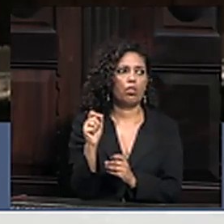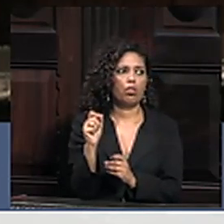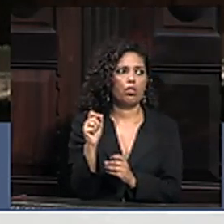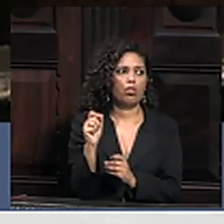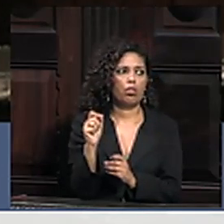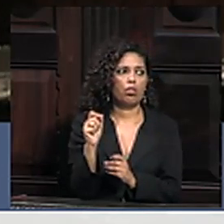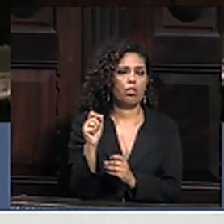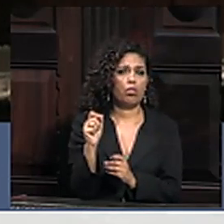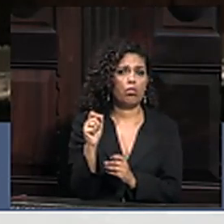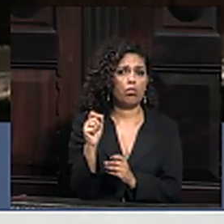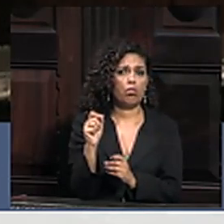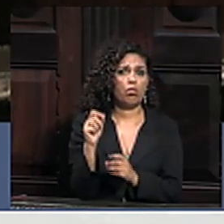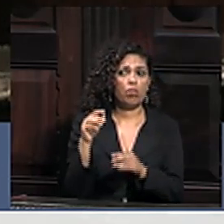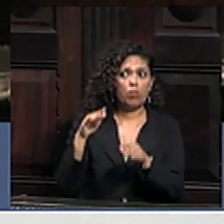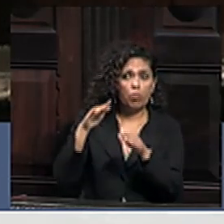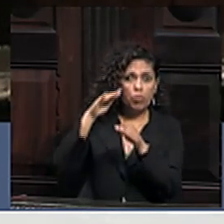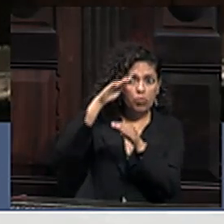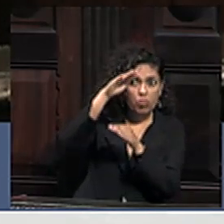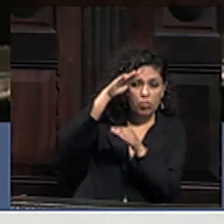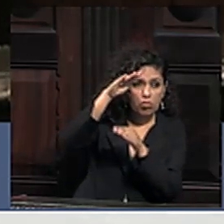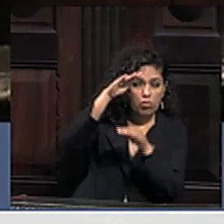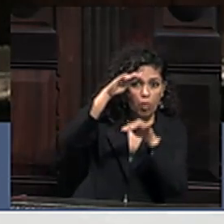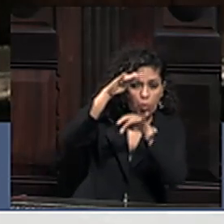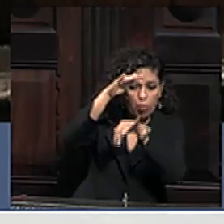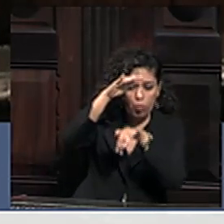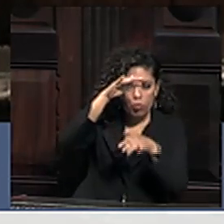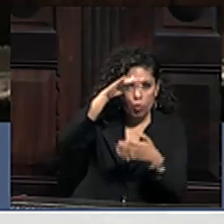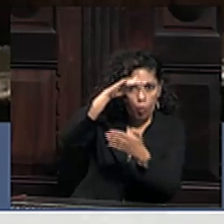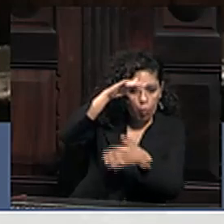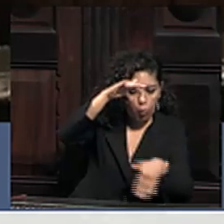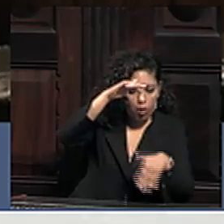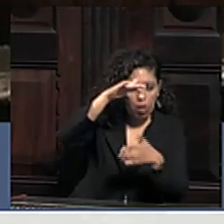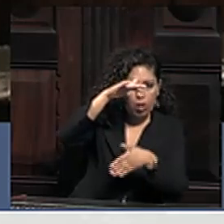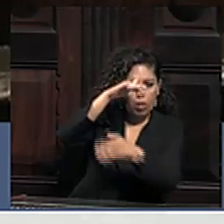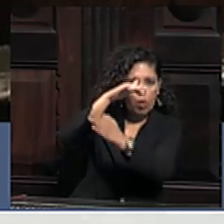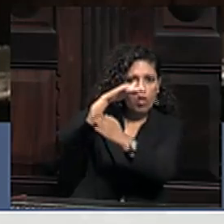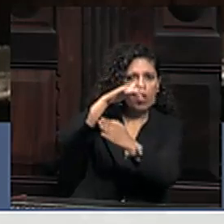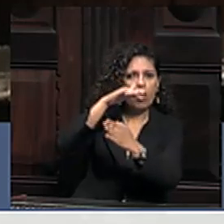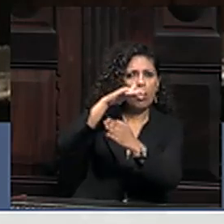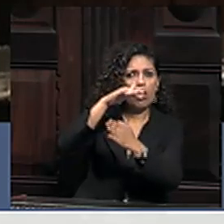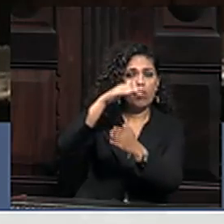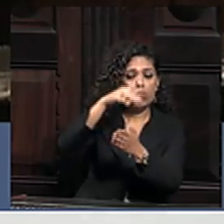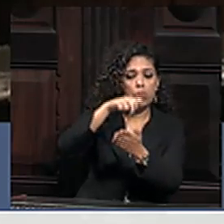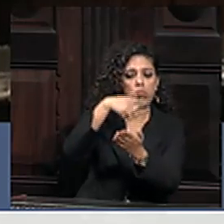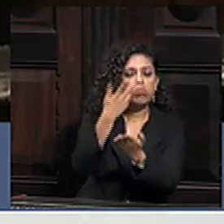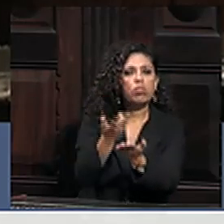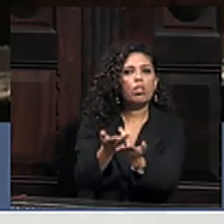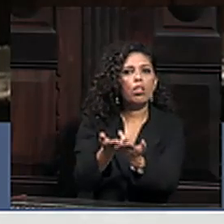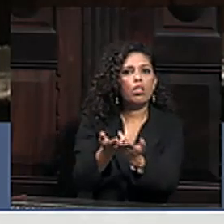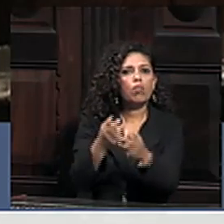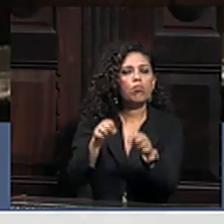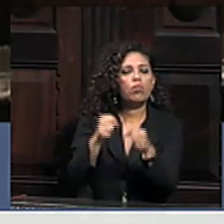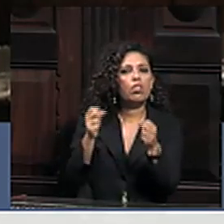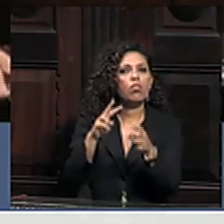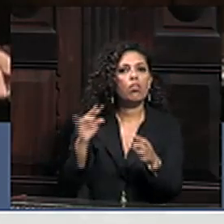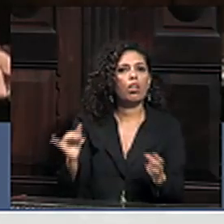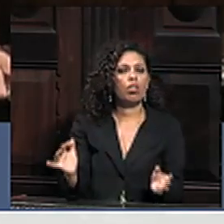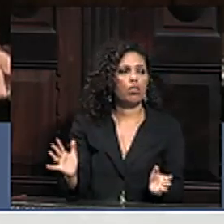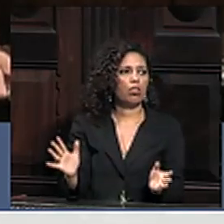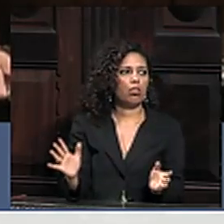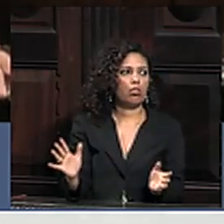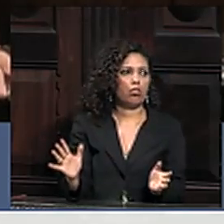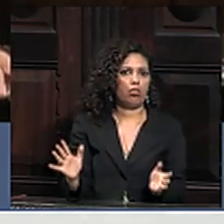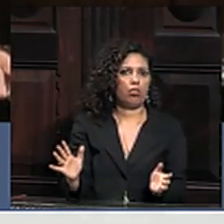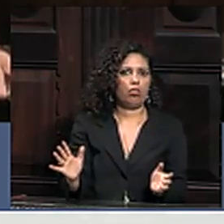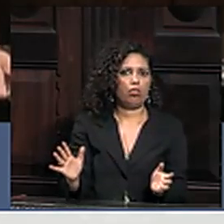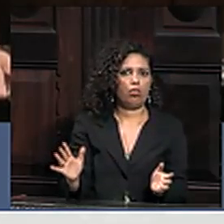iria cair. E quando se constatou isso, uma semana antes, um viaduto em